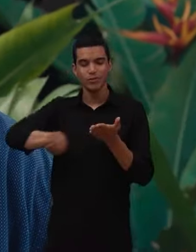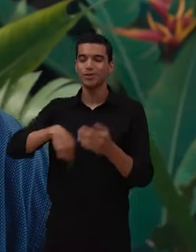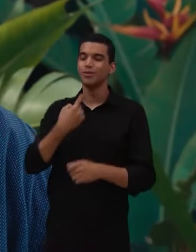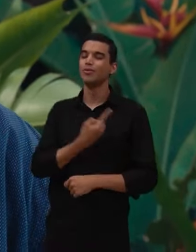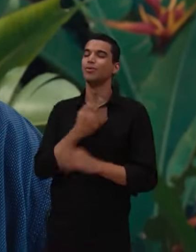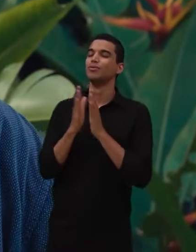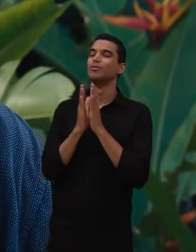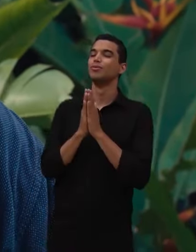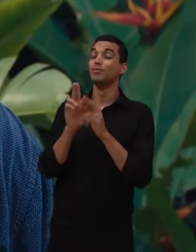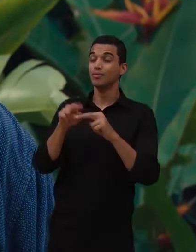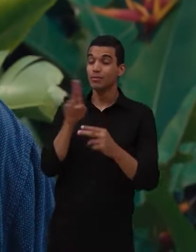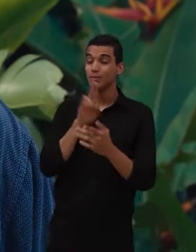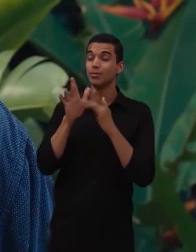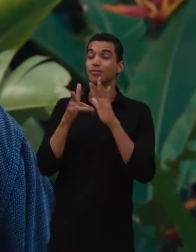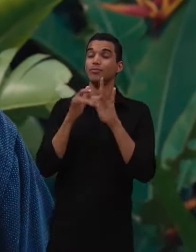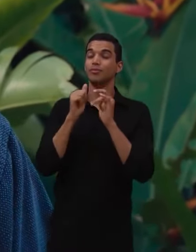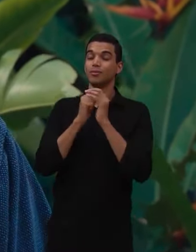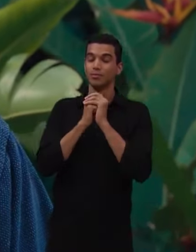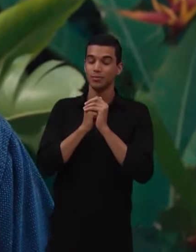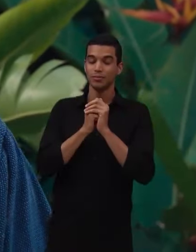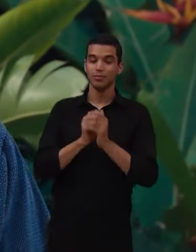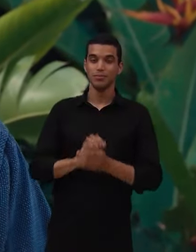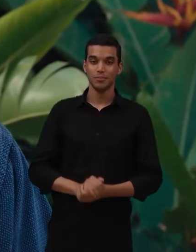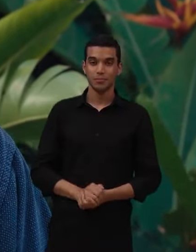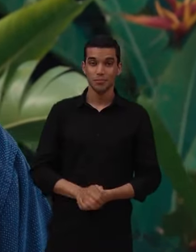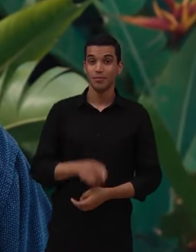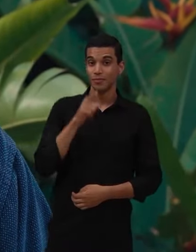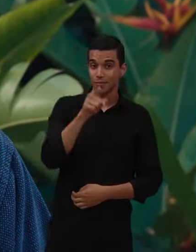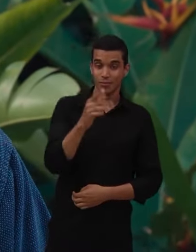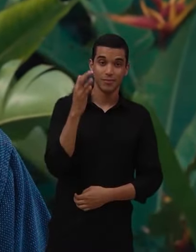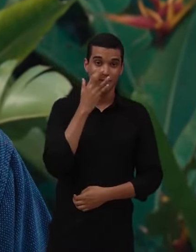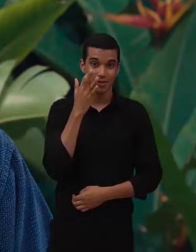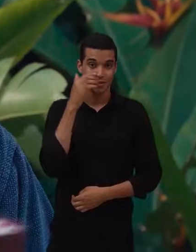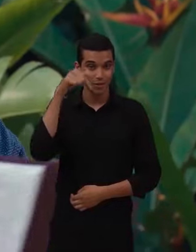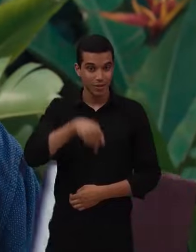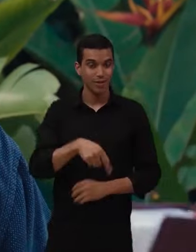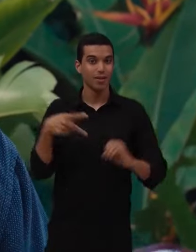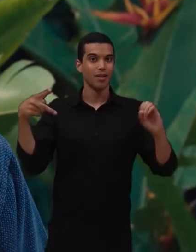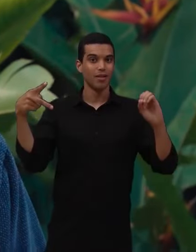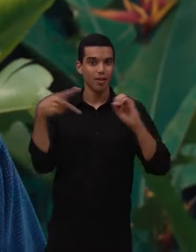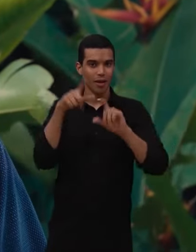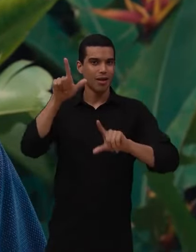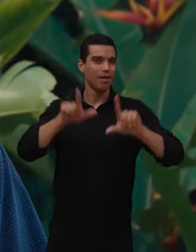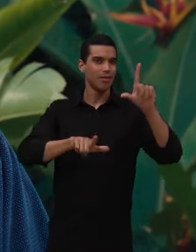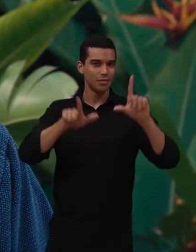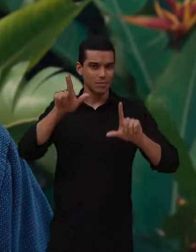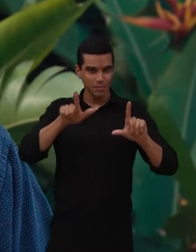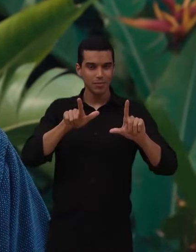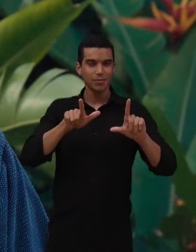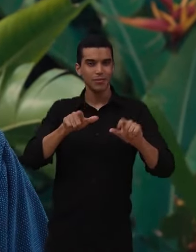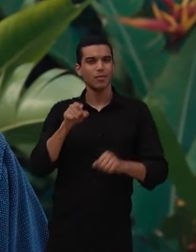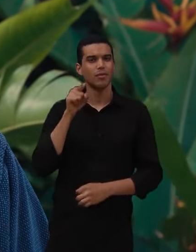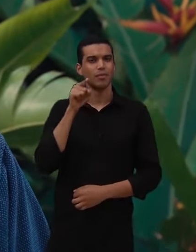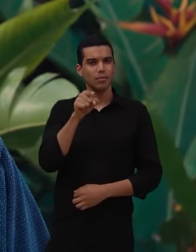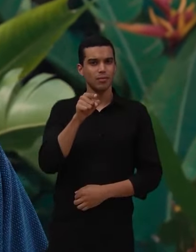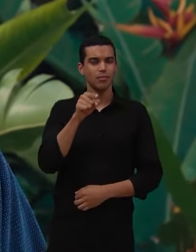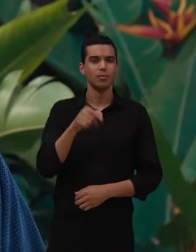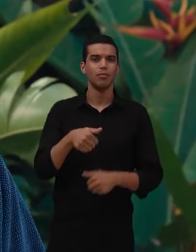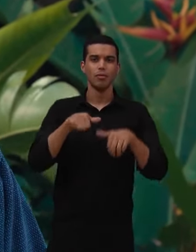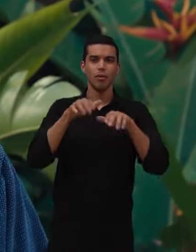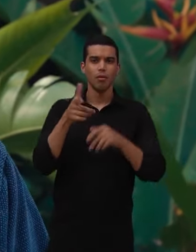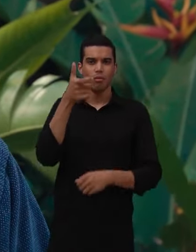lugar. Permaneça aqui sendo alimentado, você, sua família, a este ambiente que você está trabalhando, que as